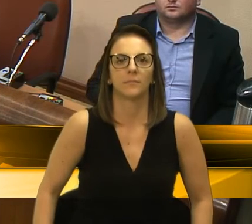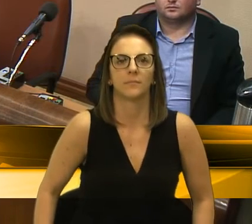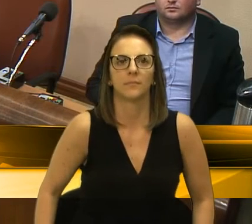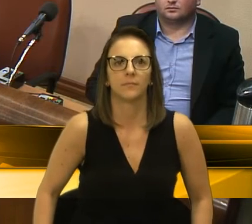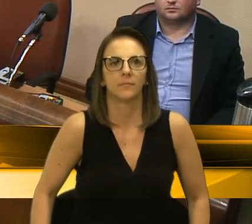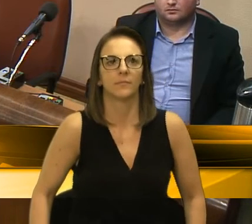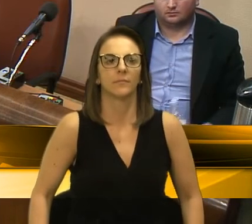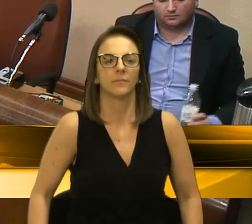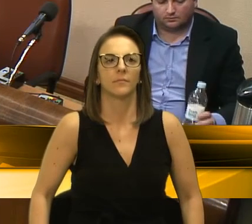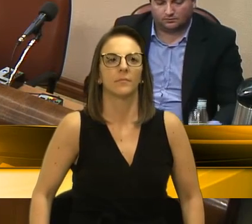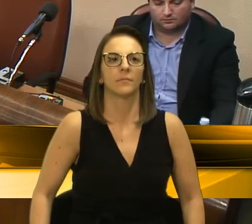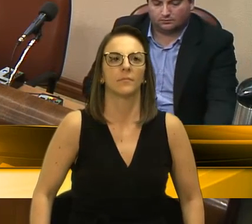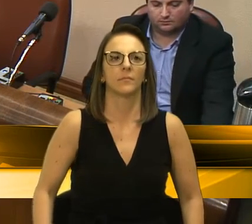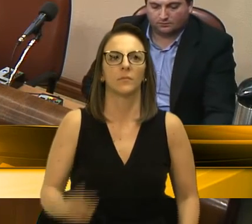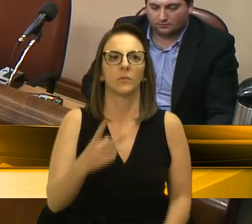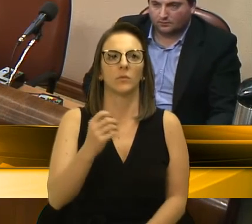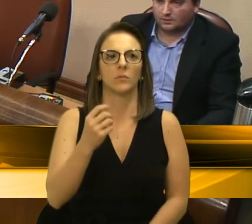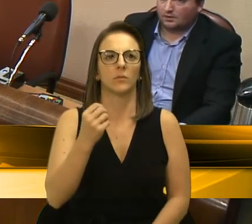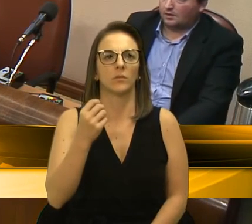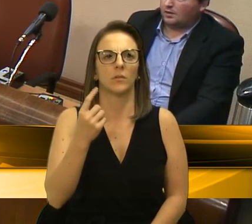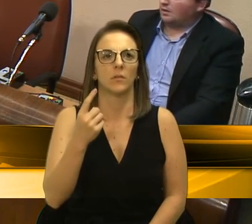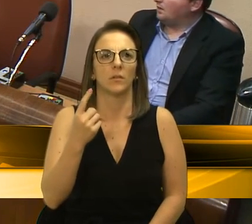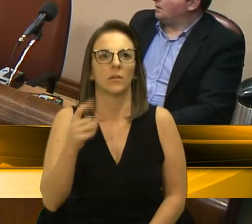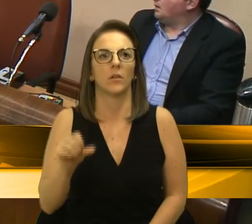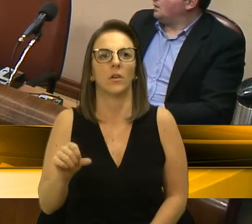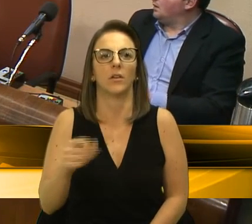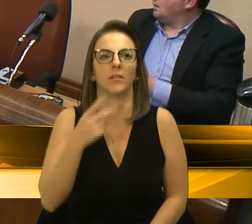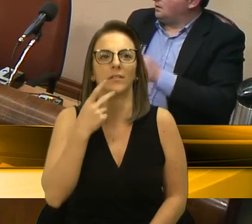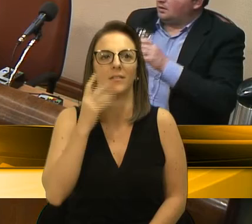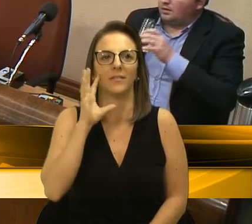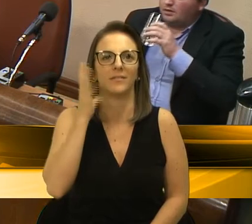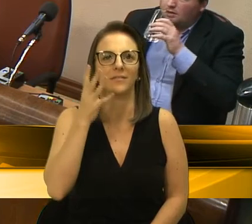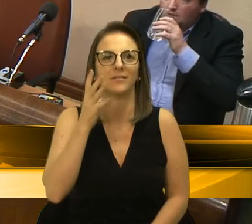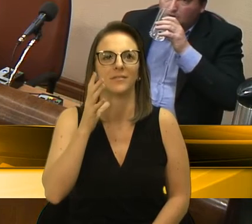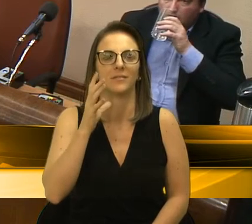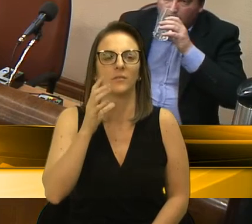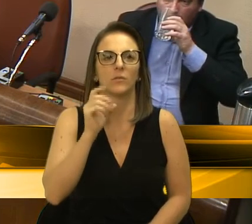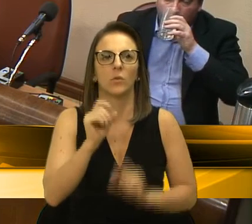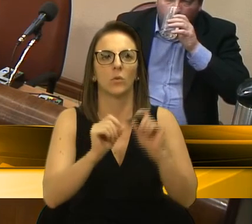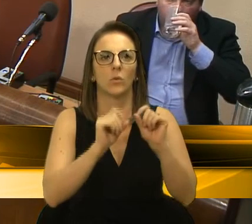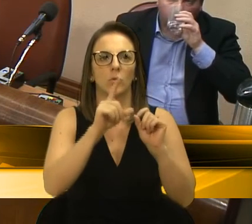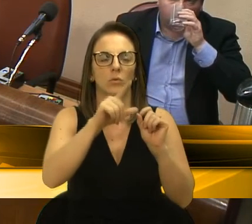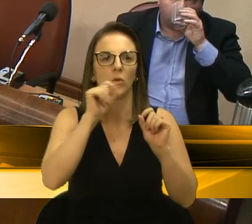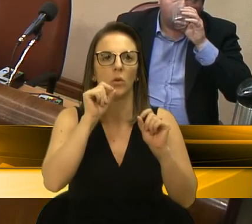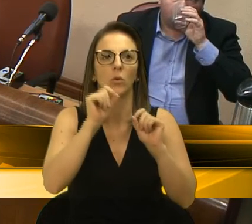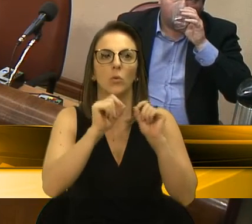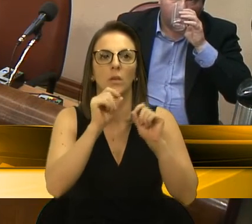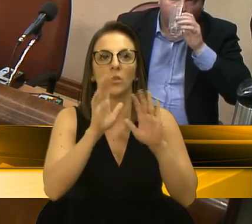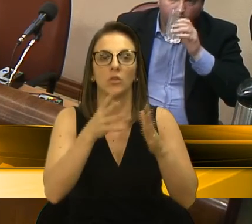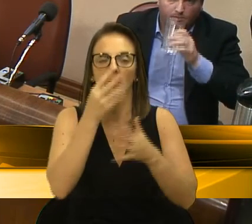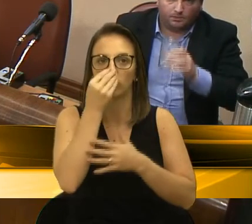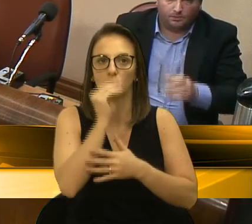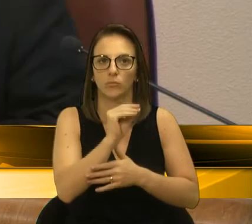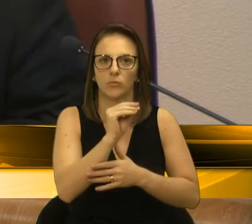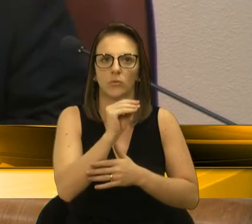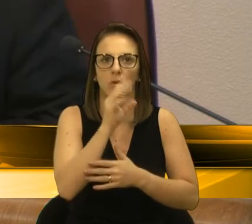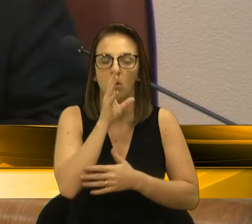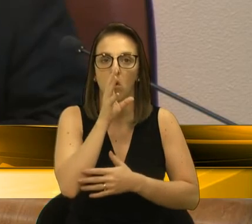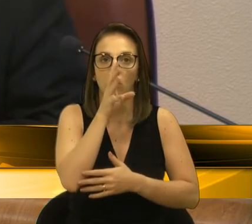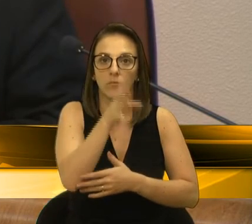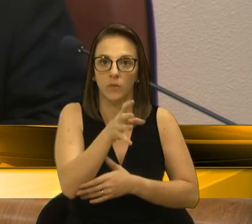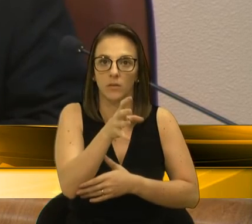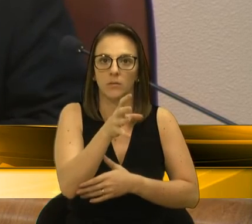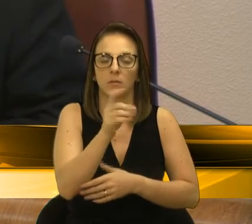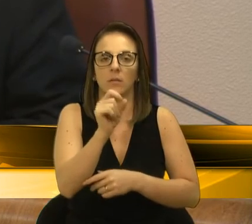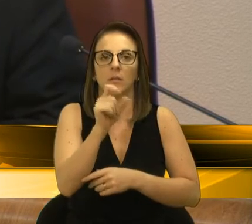De 9/8/2019, decidiu pela modalidade rejeitada, ofendendo assim a deliberação do CMS e,